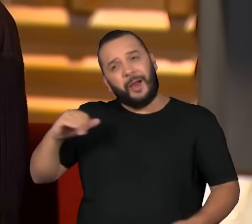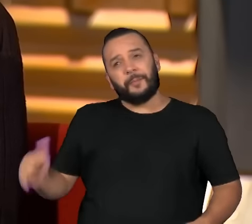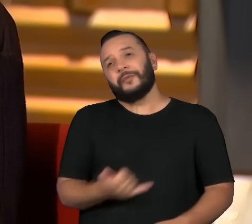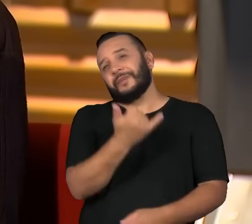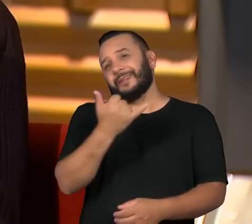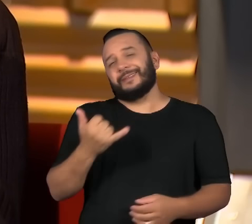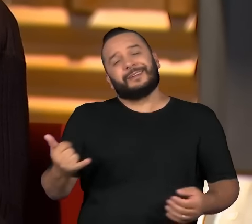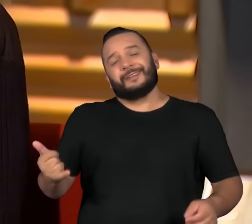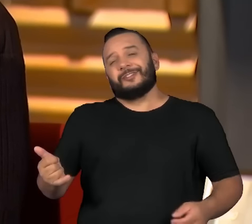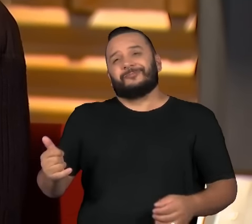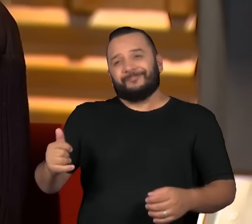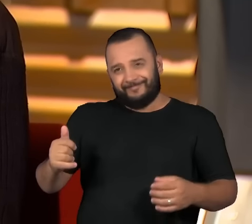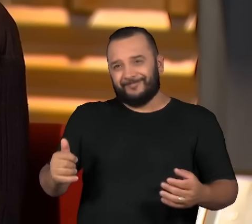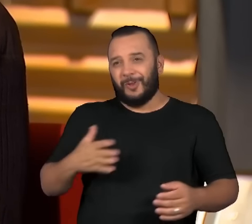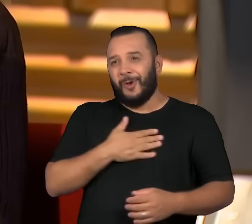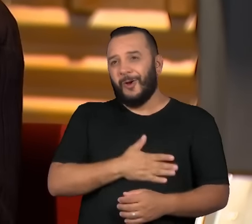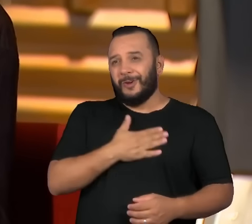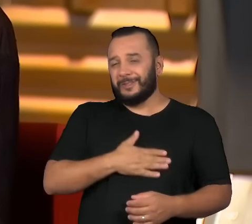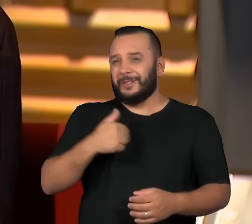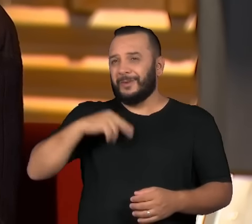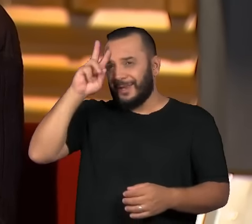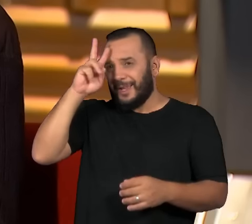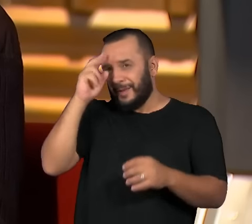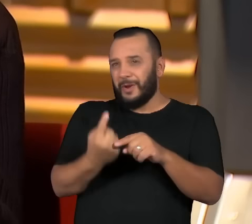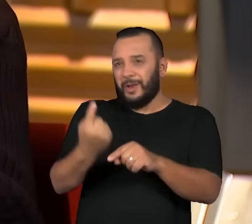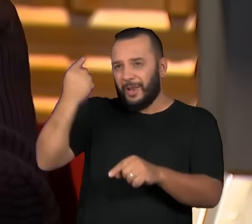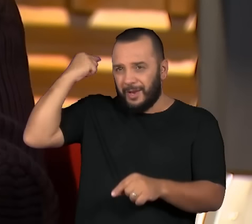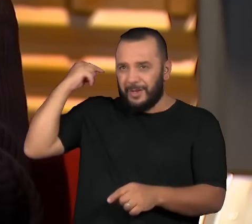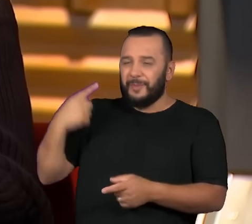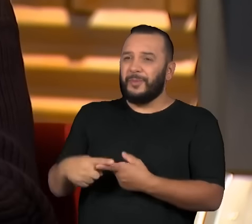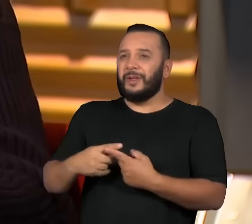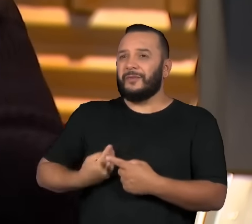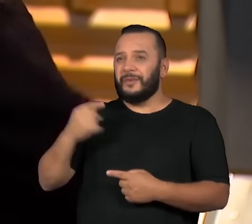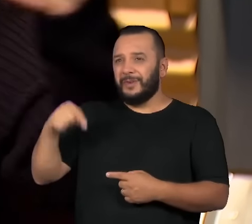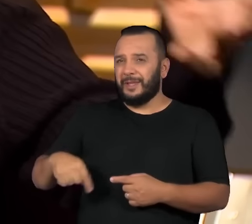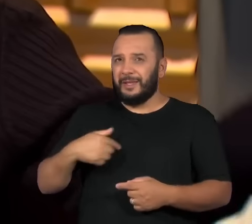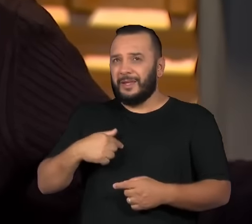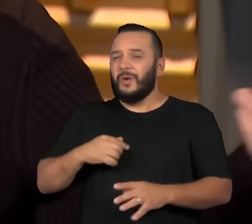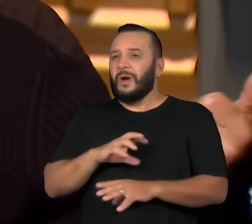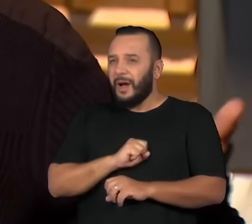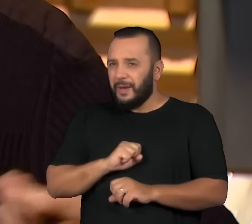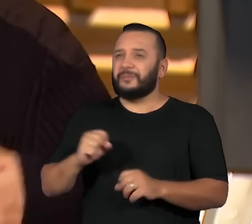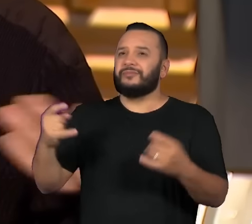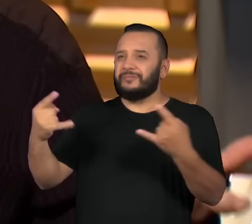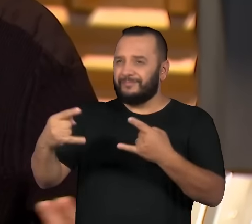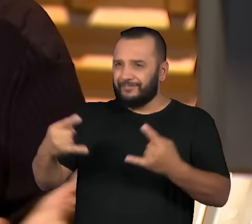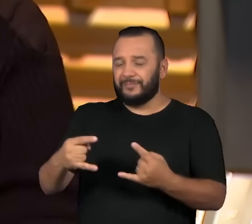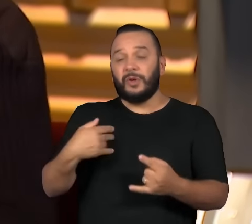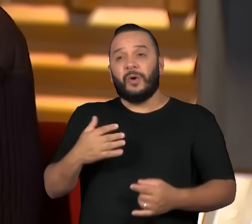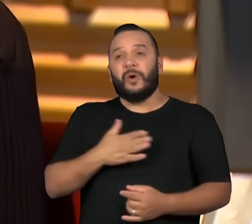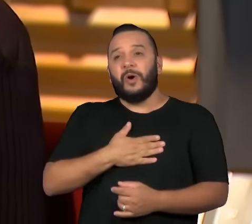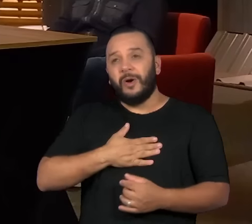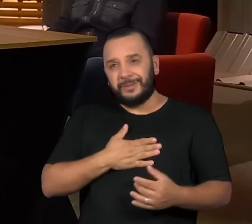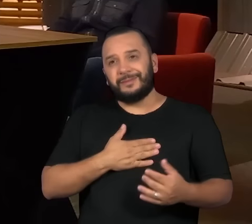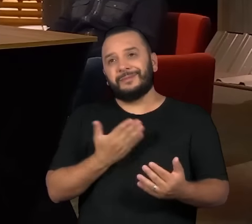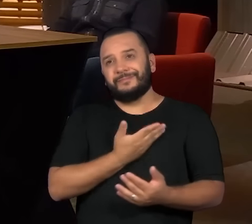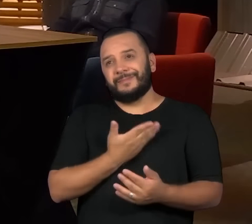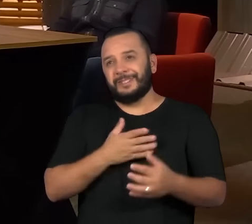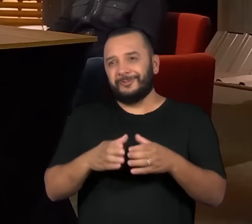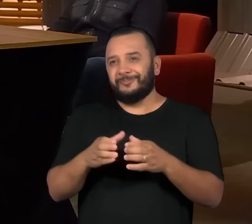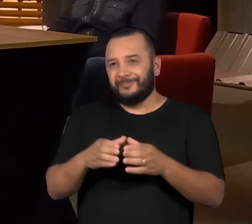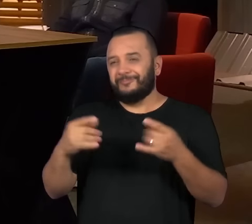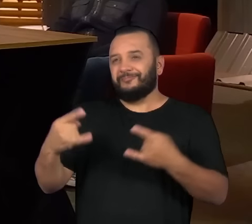procuro me lembrar de onde eu venho, por que eu tô aqui fazendo isso. Porque eu amo heavy metal, eu gosto de tocar com meus amigos na garagem, entendeu? Eu vi